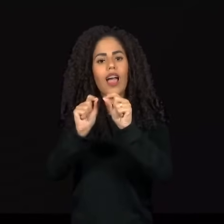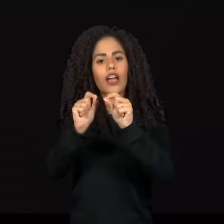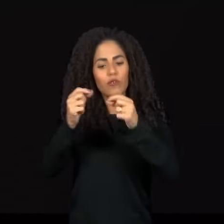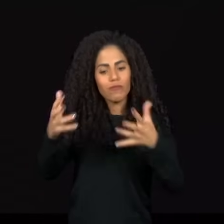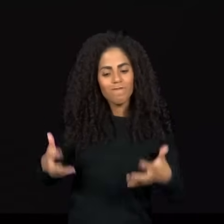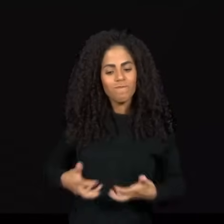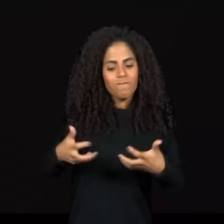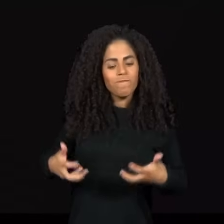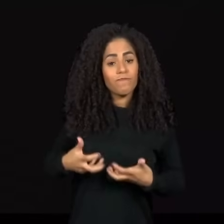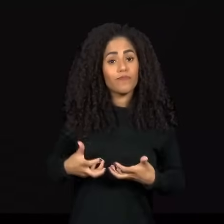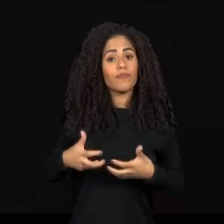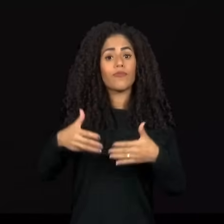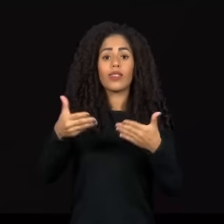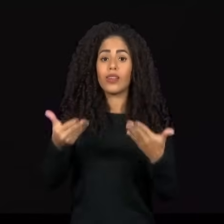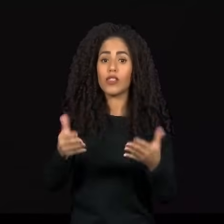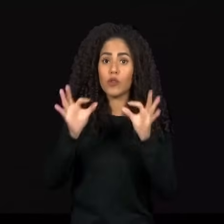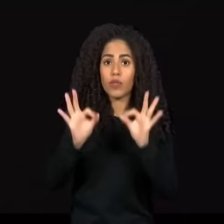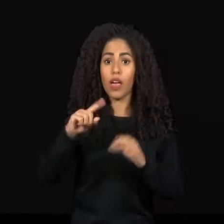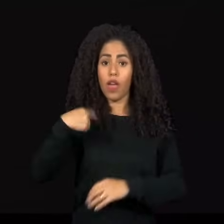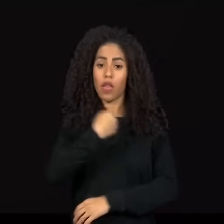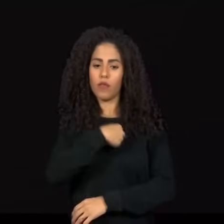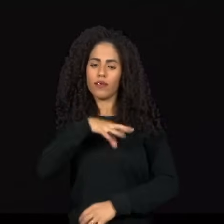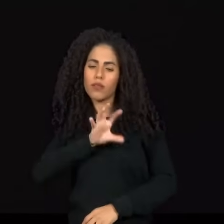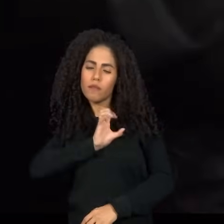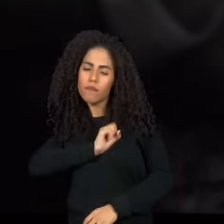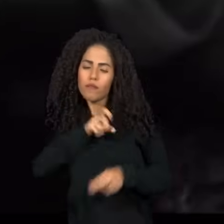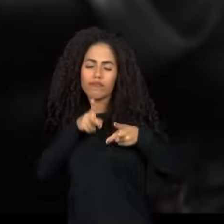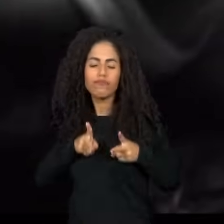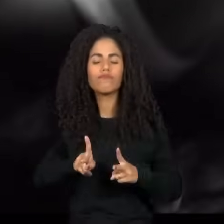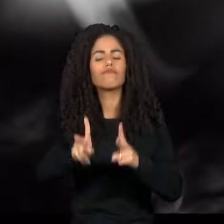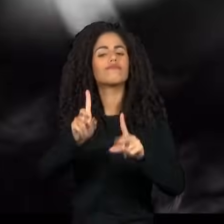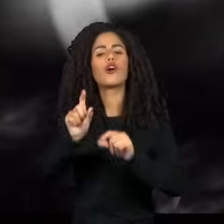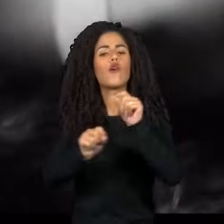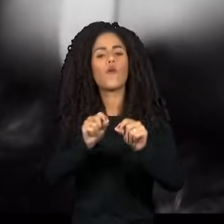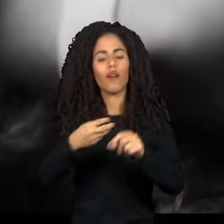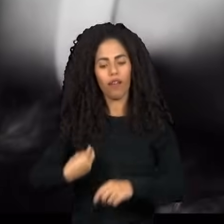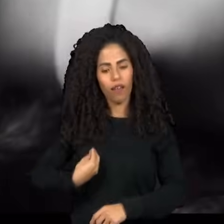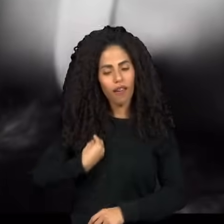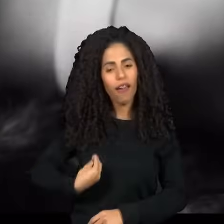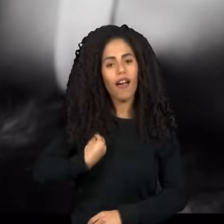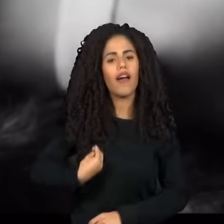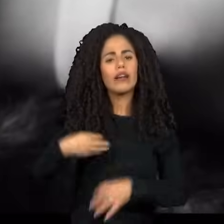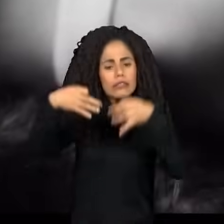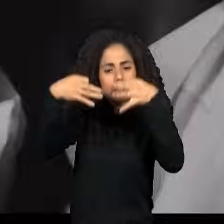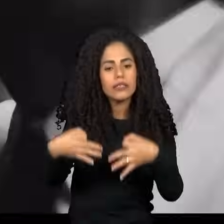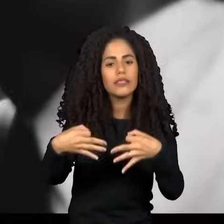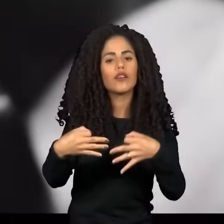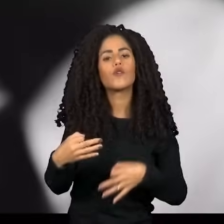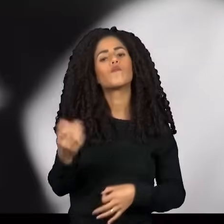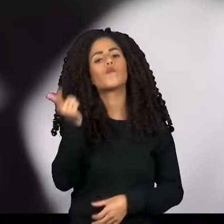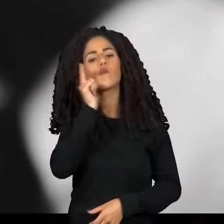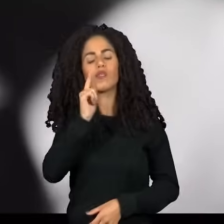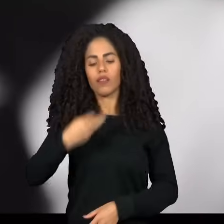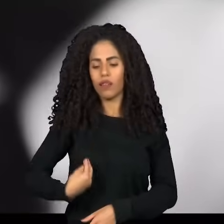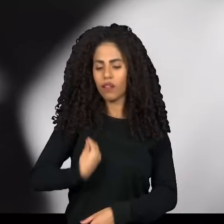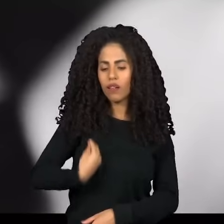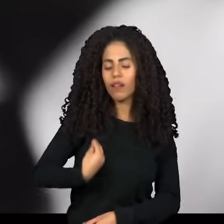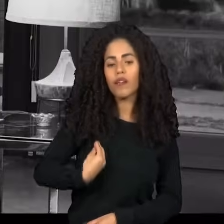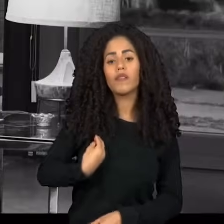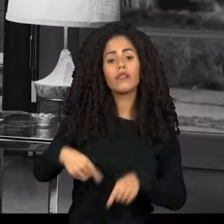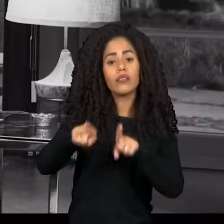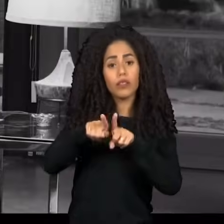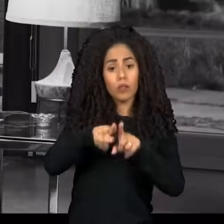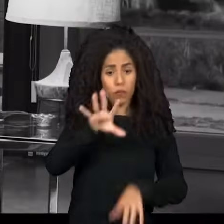vida. Então, nós amamos para garantir a existência, para garantir a vida. E talvez o